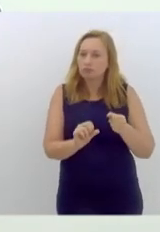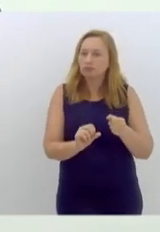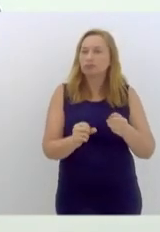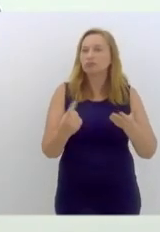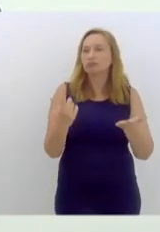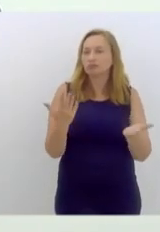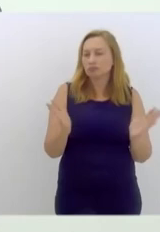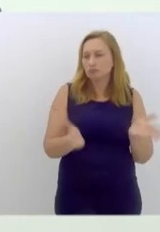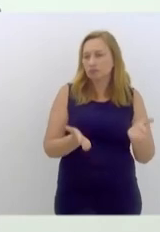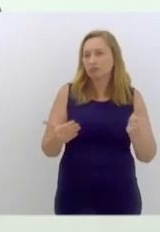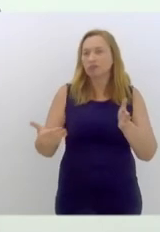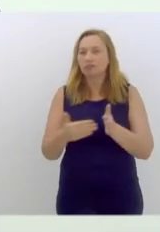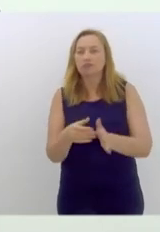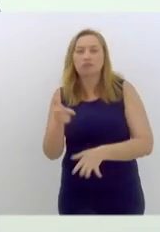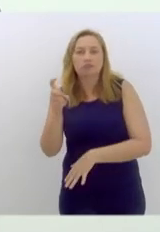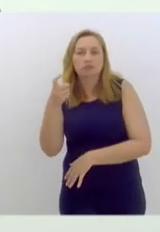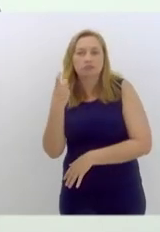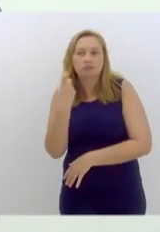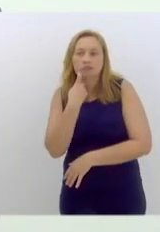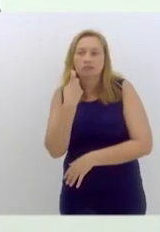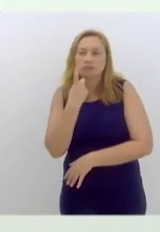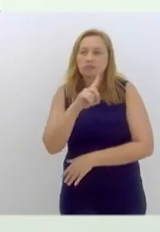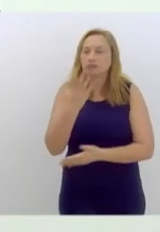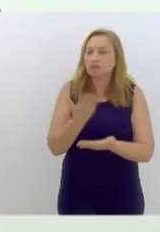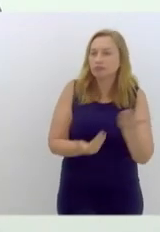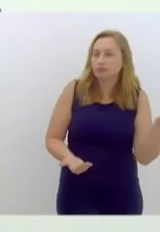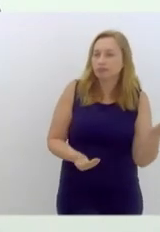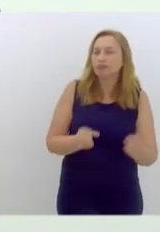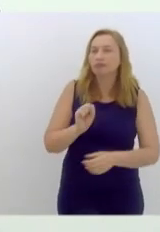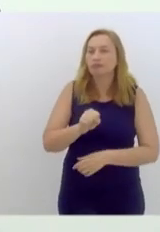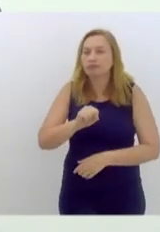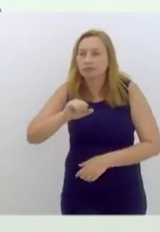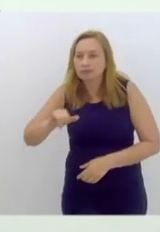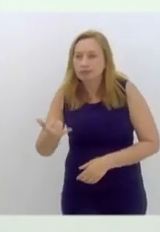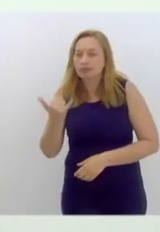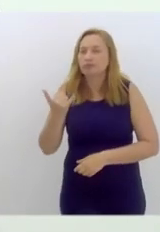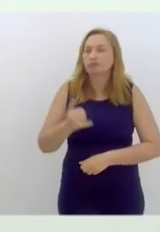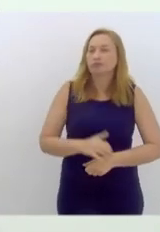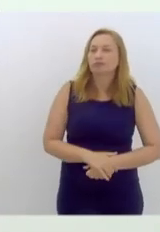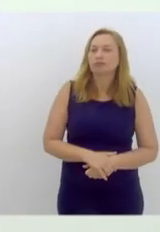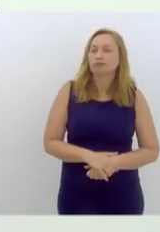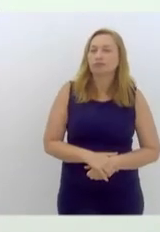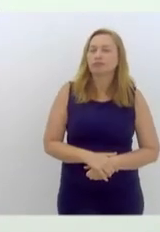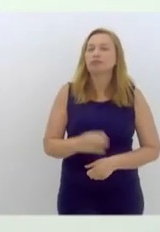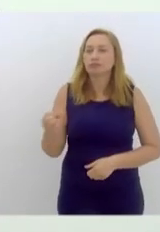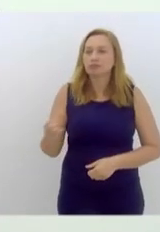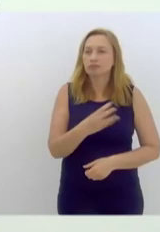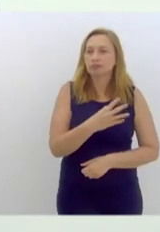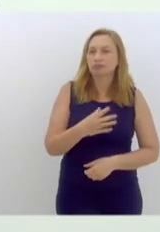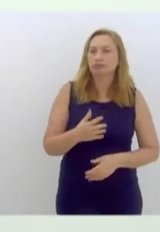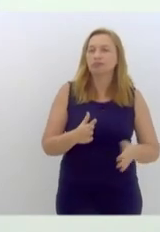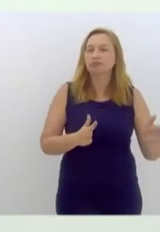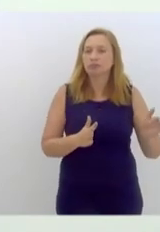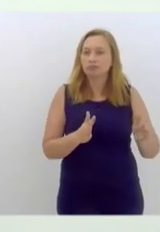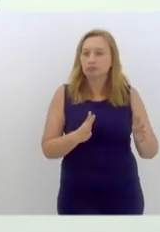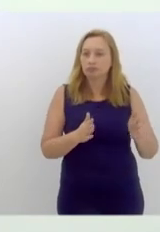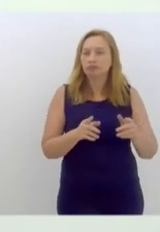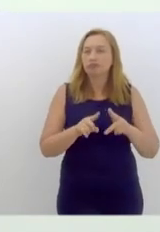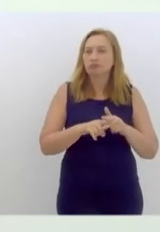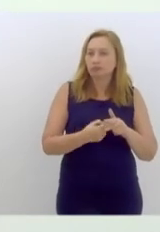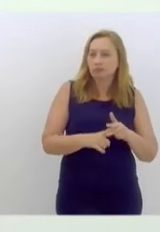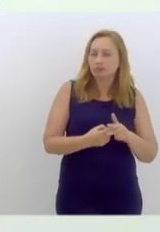agora até sexta-feira, ele não seria perdido, ele seria aproveitado numa, né, nova regulamentação. Mas o objetivo